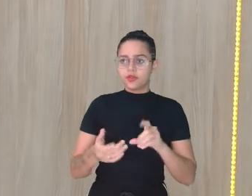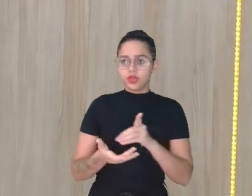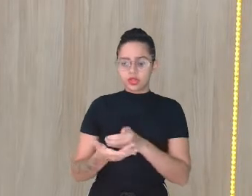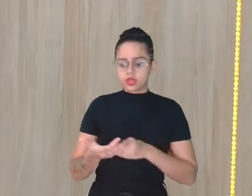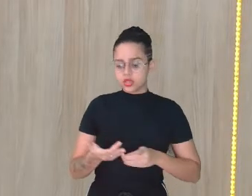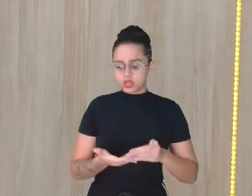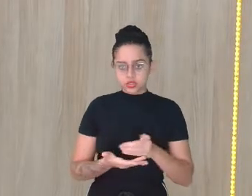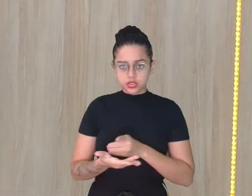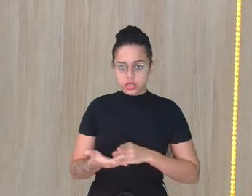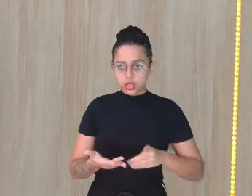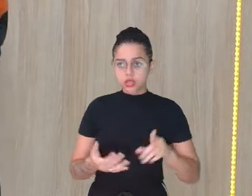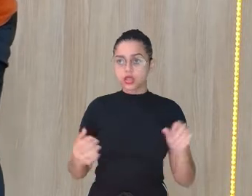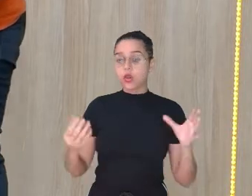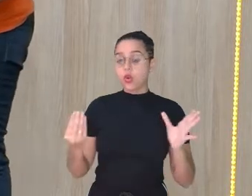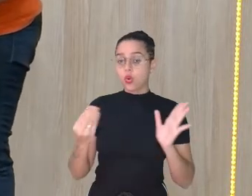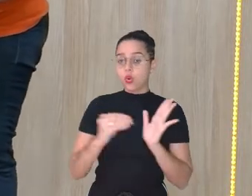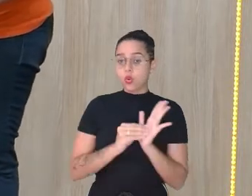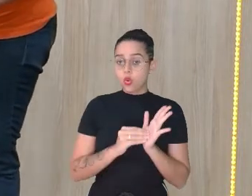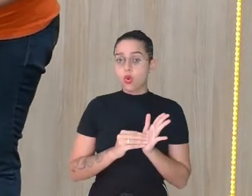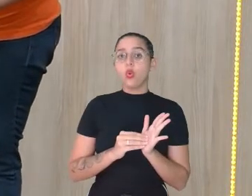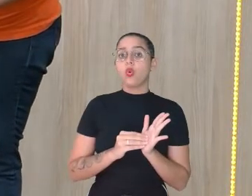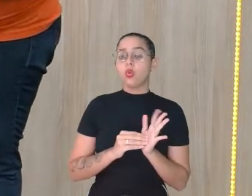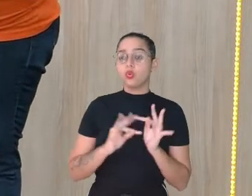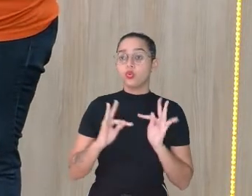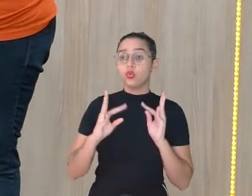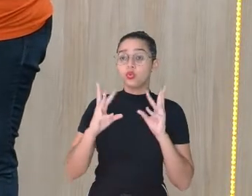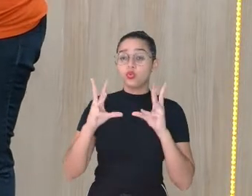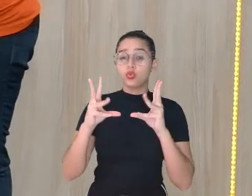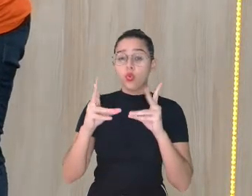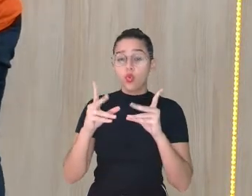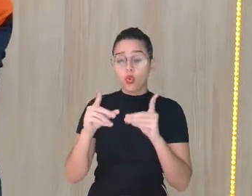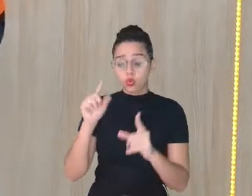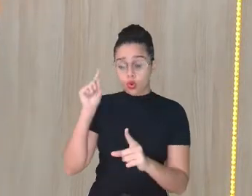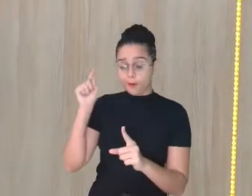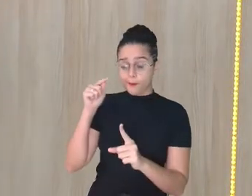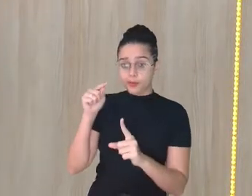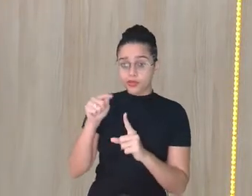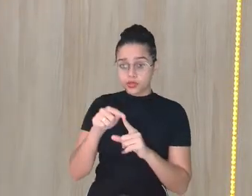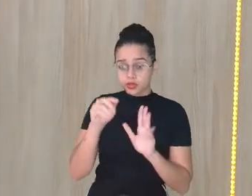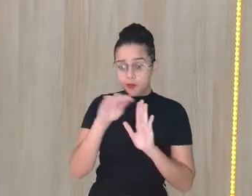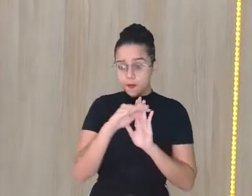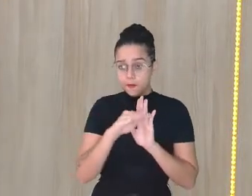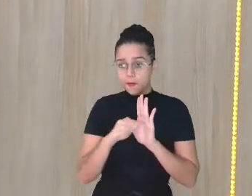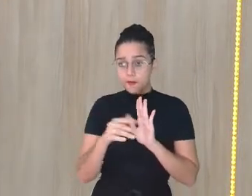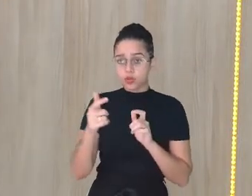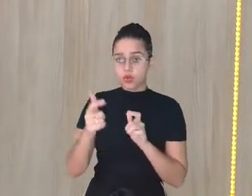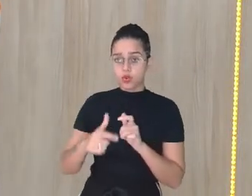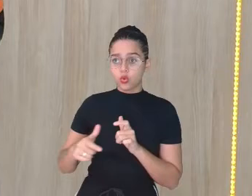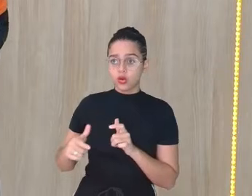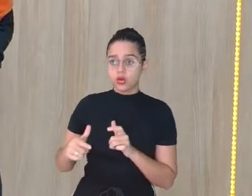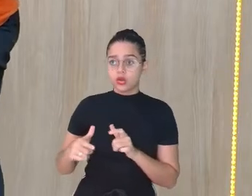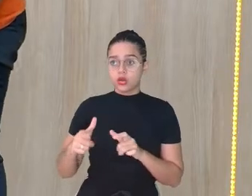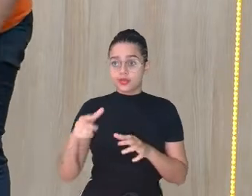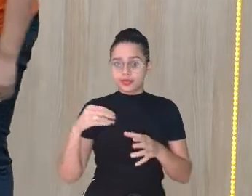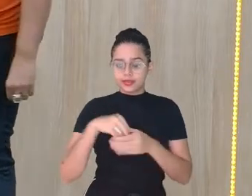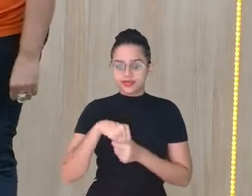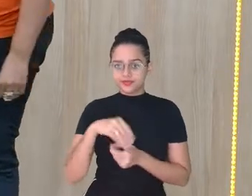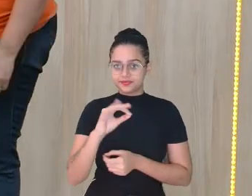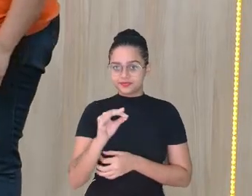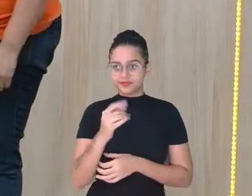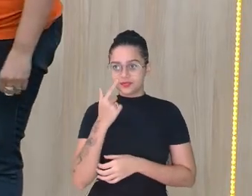interior, ele colocou todos os objetivos daquele espaço ali dentro. Olha